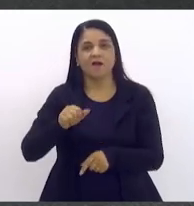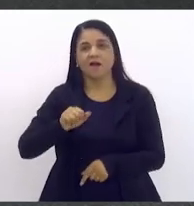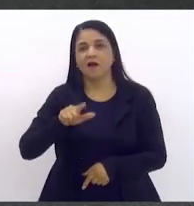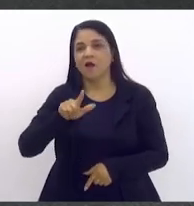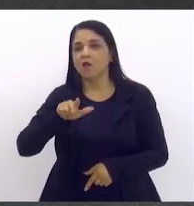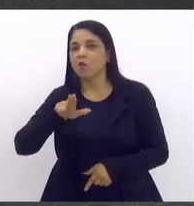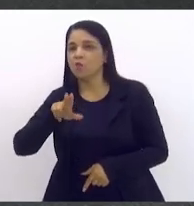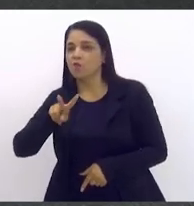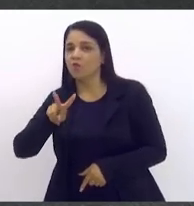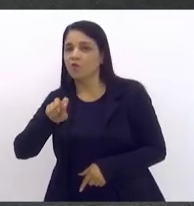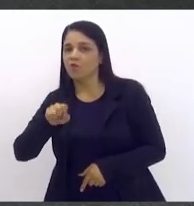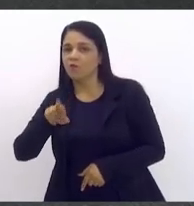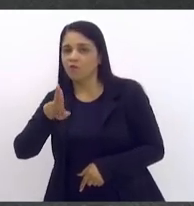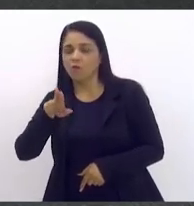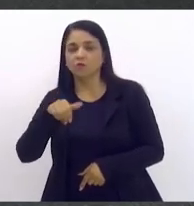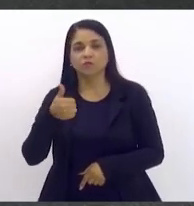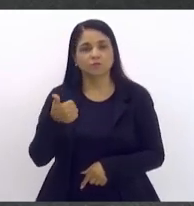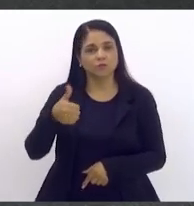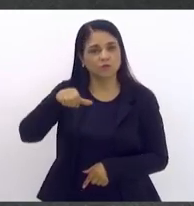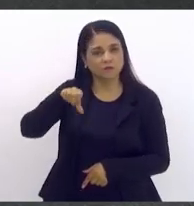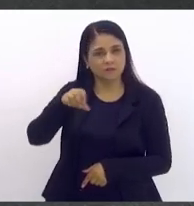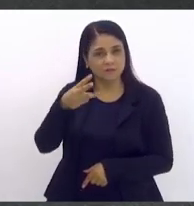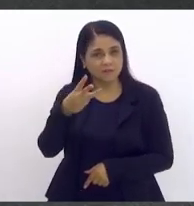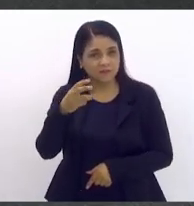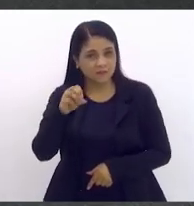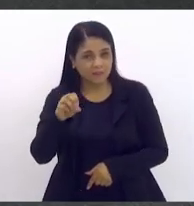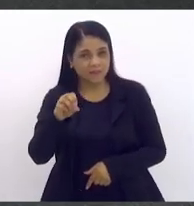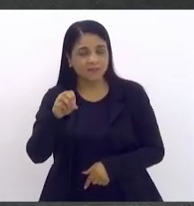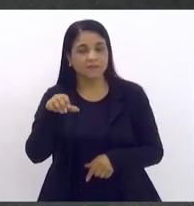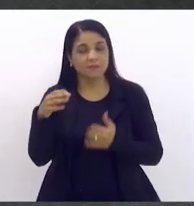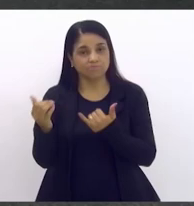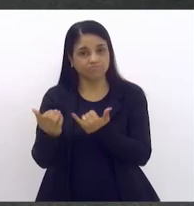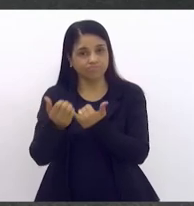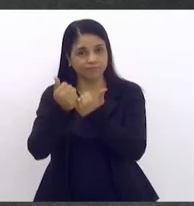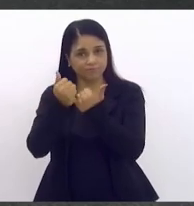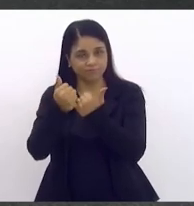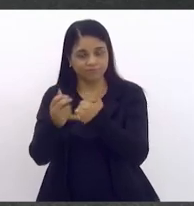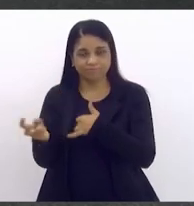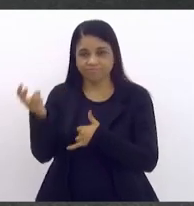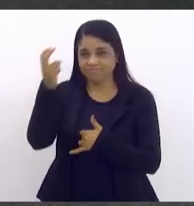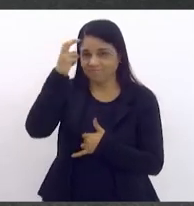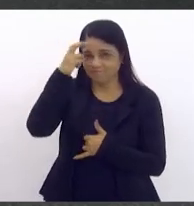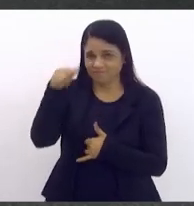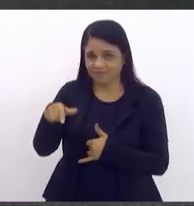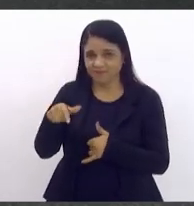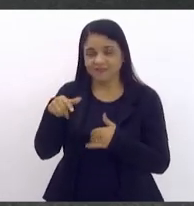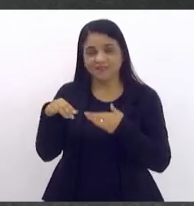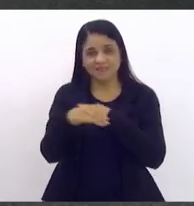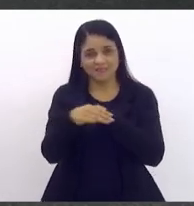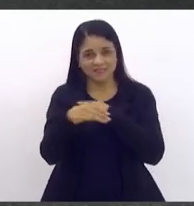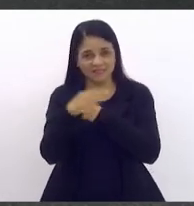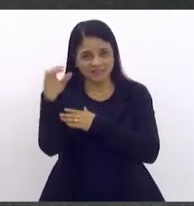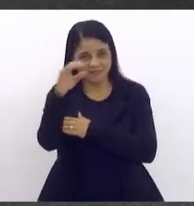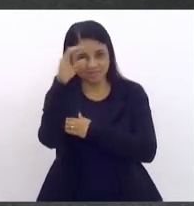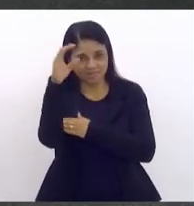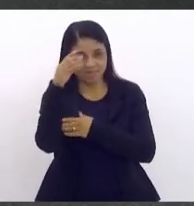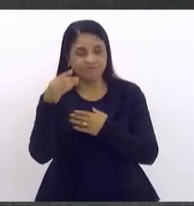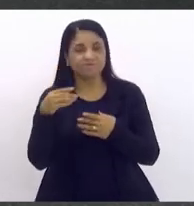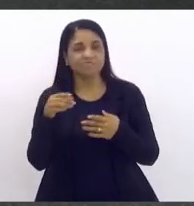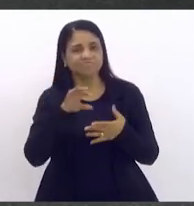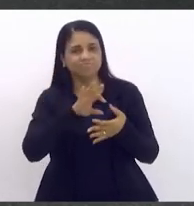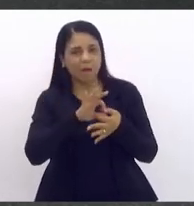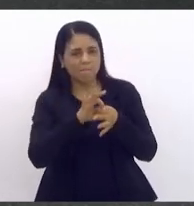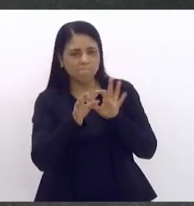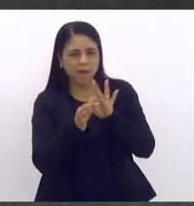eu já falei aqui, da década de 30, que é tombado na cidade de Niterói e que teve todo um arranjo